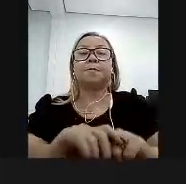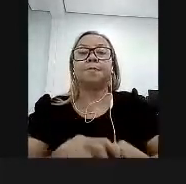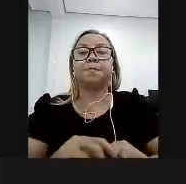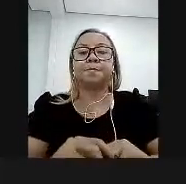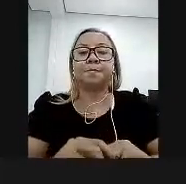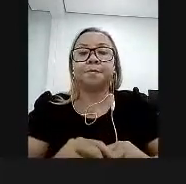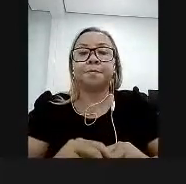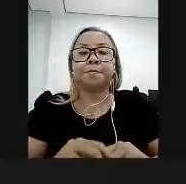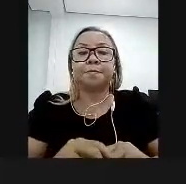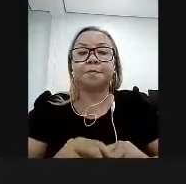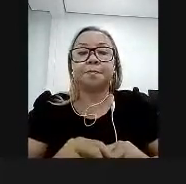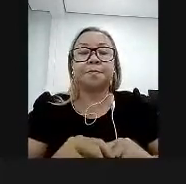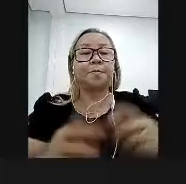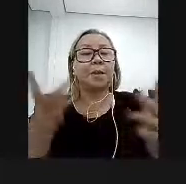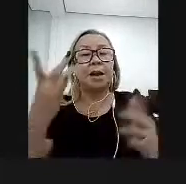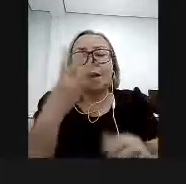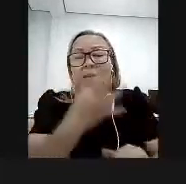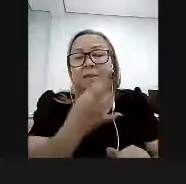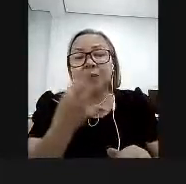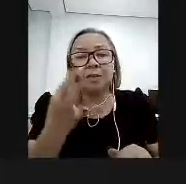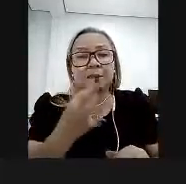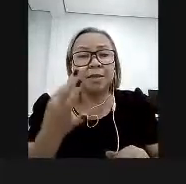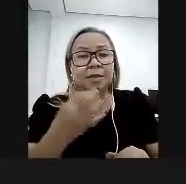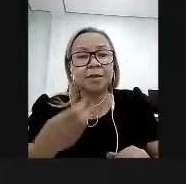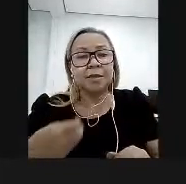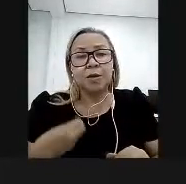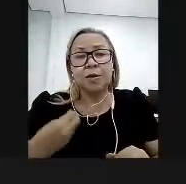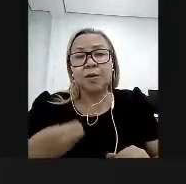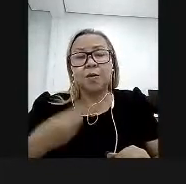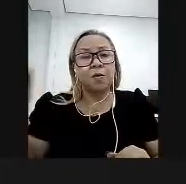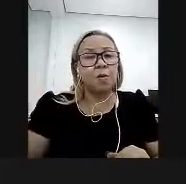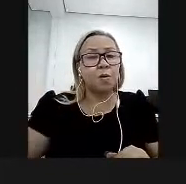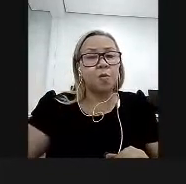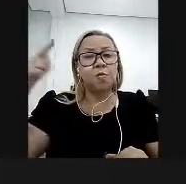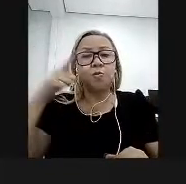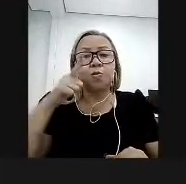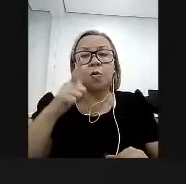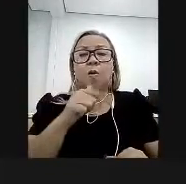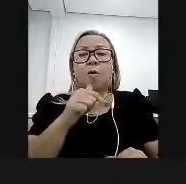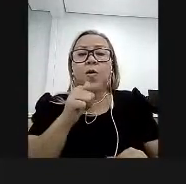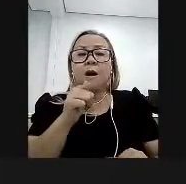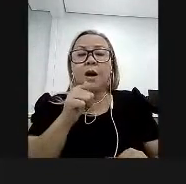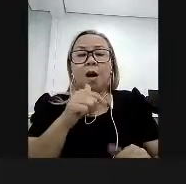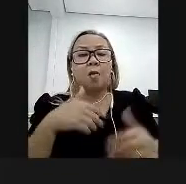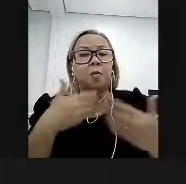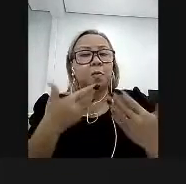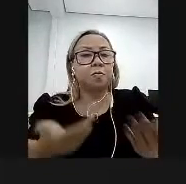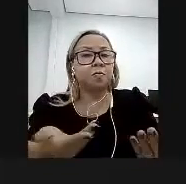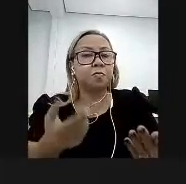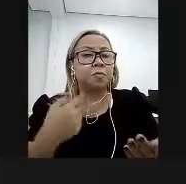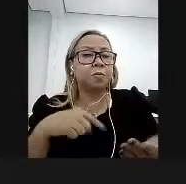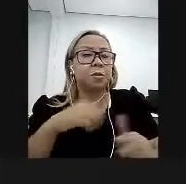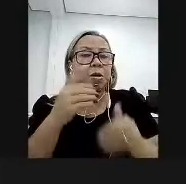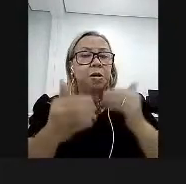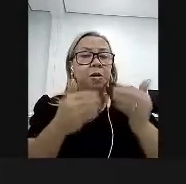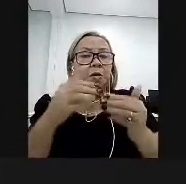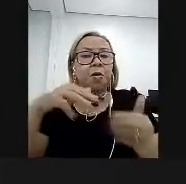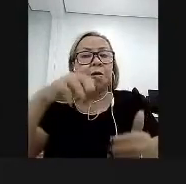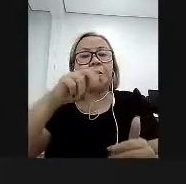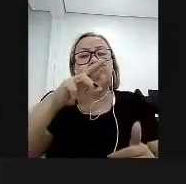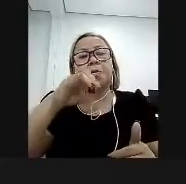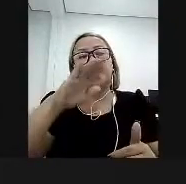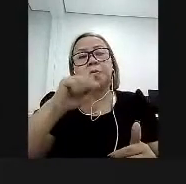E é linda, né? Ele vive só com sol e água. Então, a gente desenvolveu Maria Sem Vergonha, por oposição